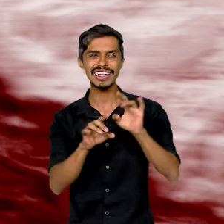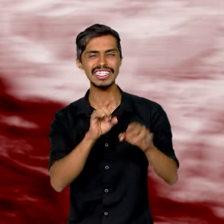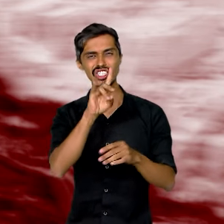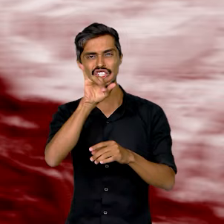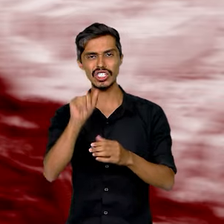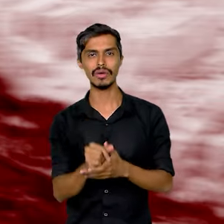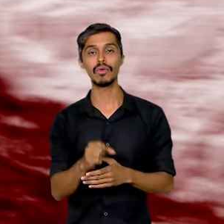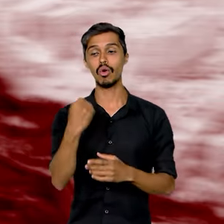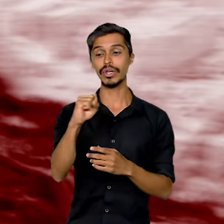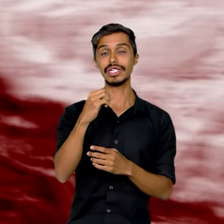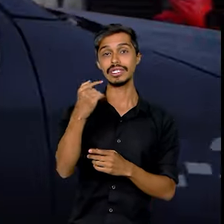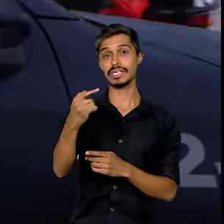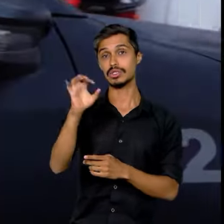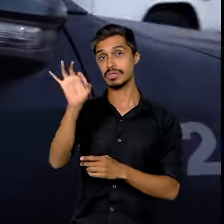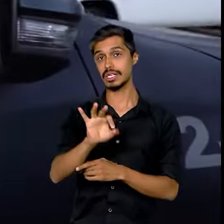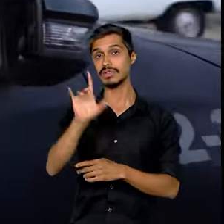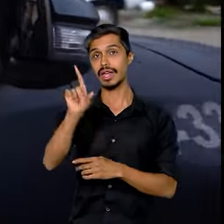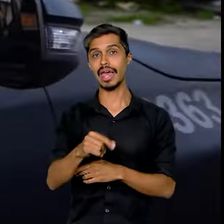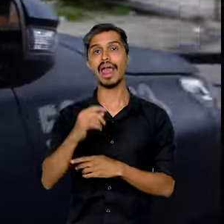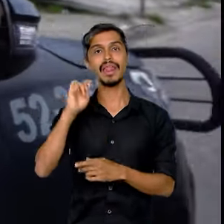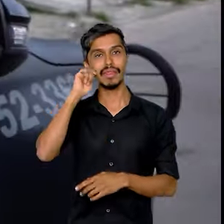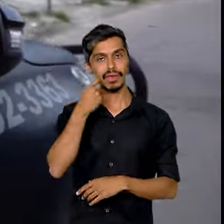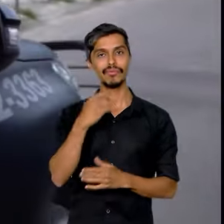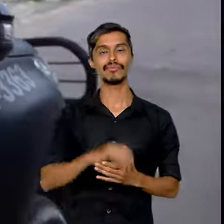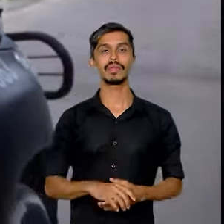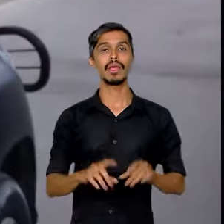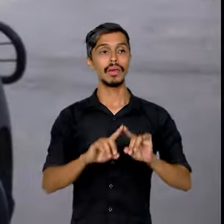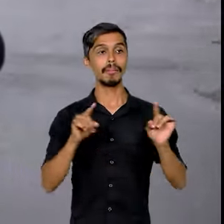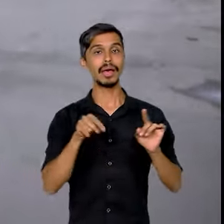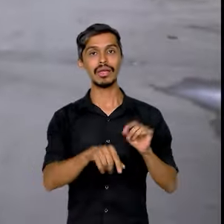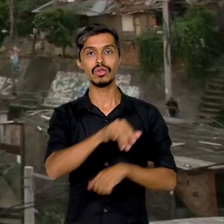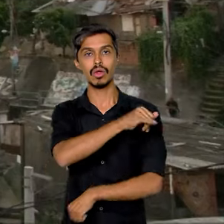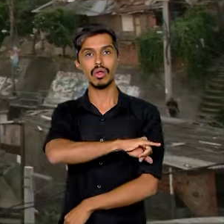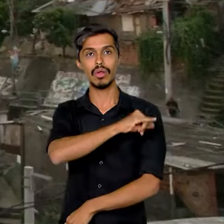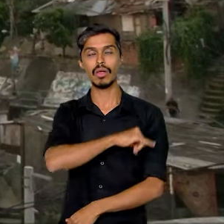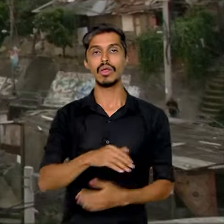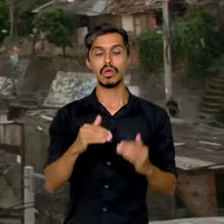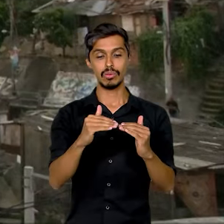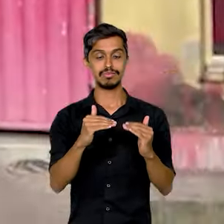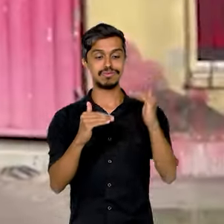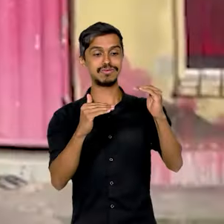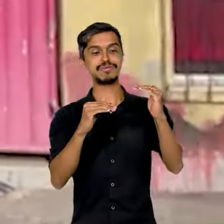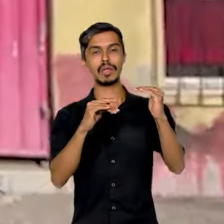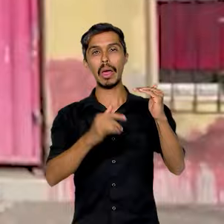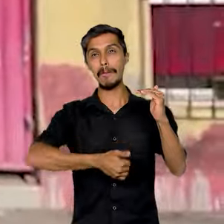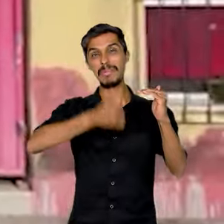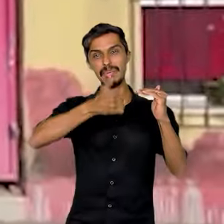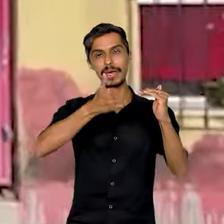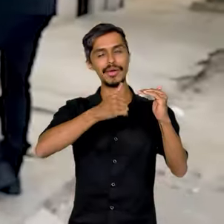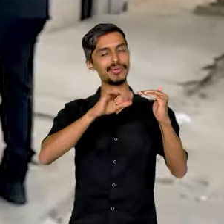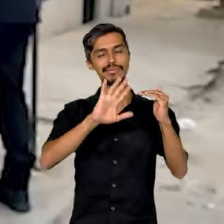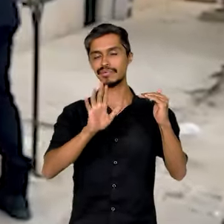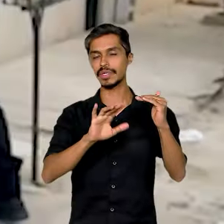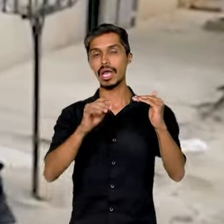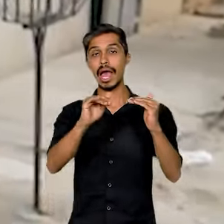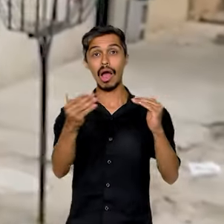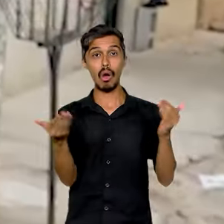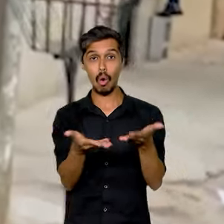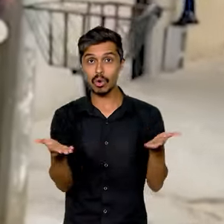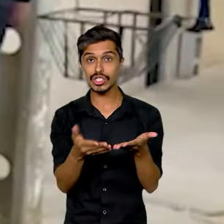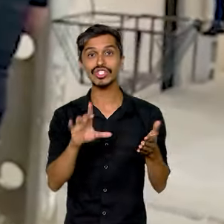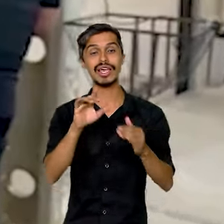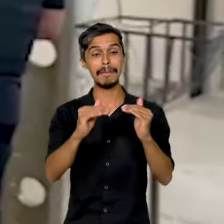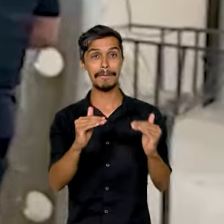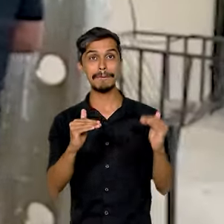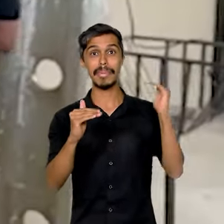87% eram negras. Mas o Rio perdeu o primeiro lugar desse trágico ranking para a Bahia. Bahia,